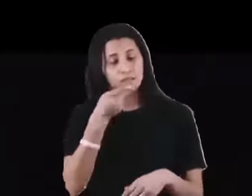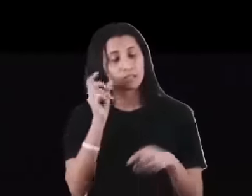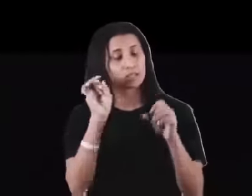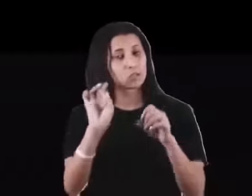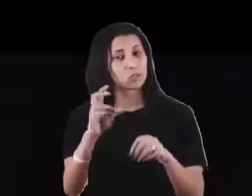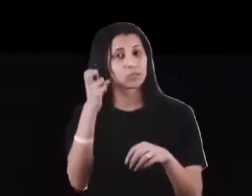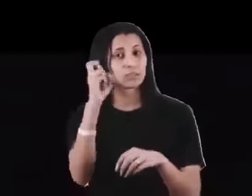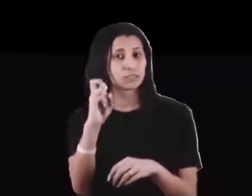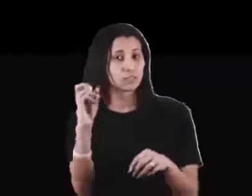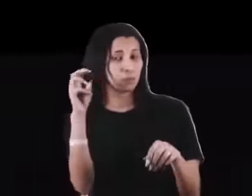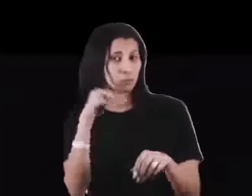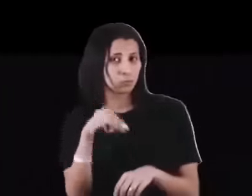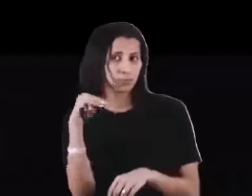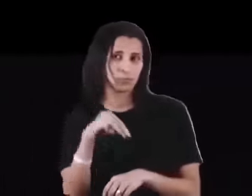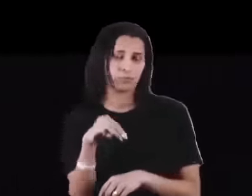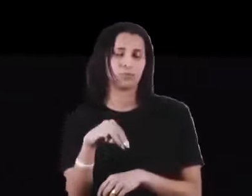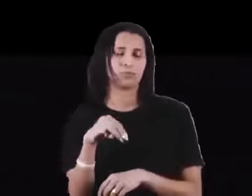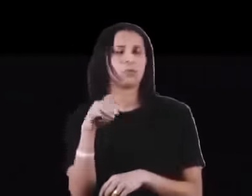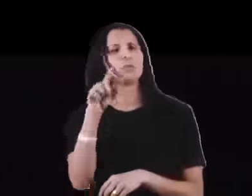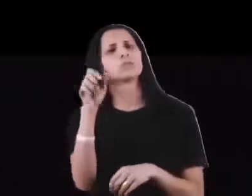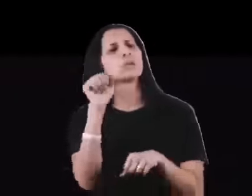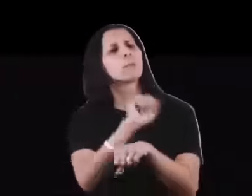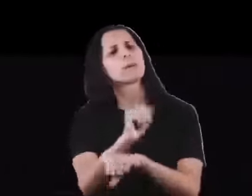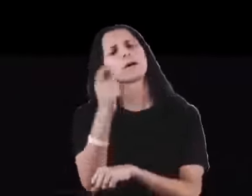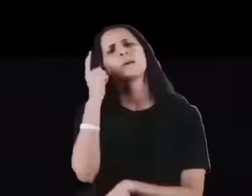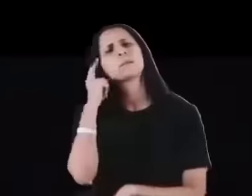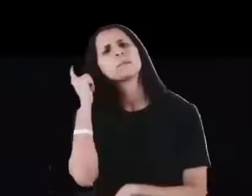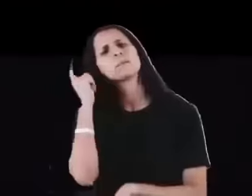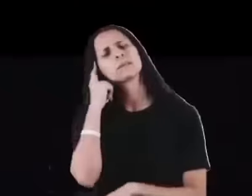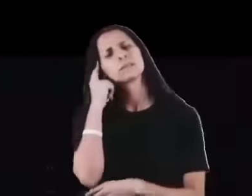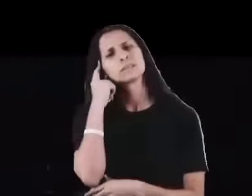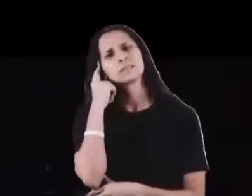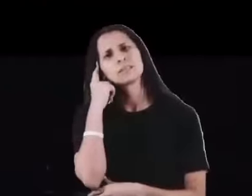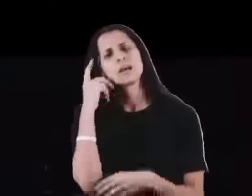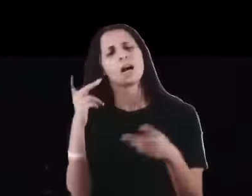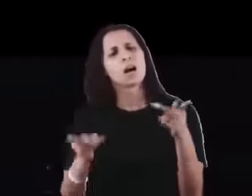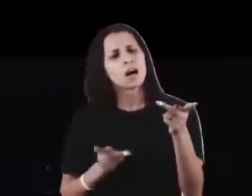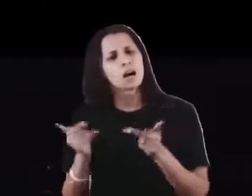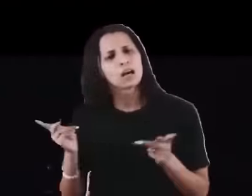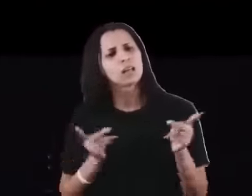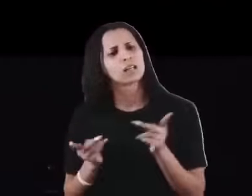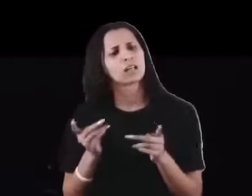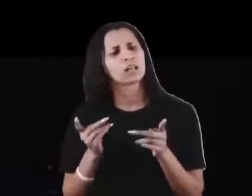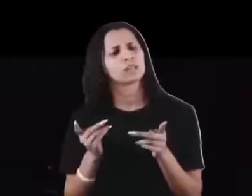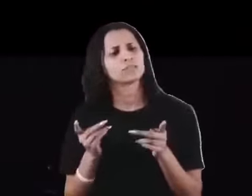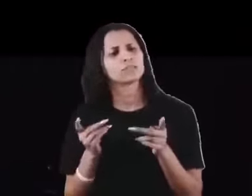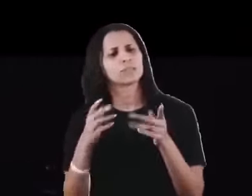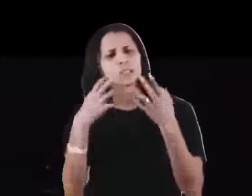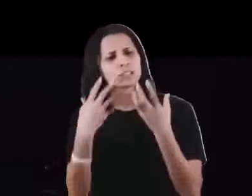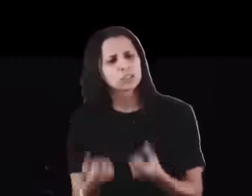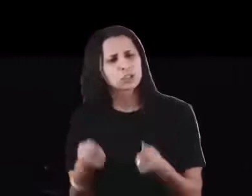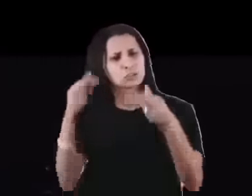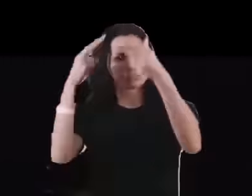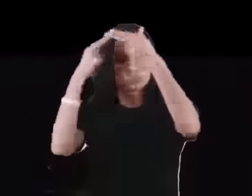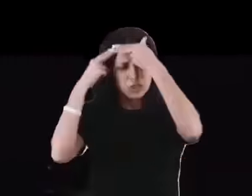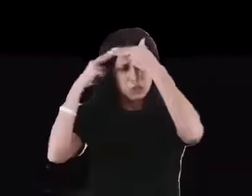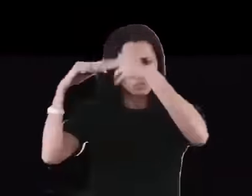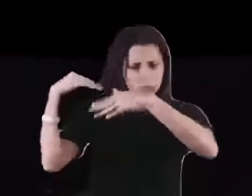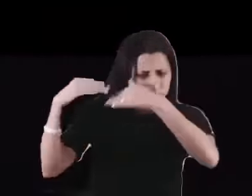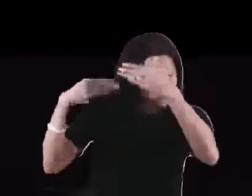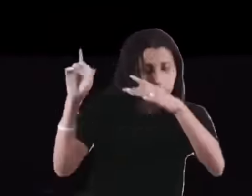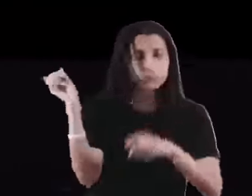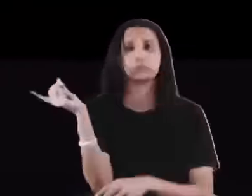minutos Oi fala comigo e pensa h não deixou o trauma dela e adiante